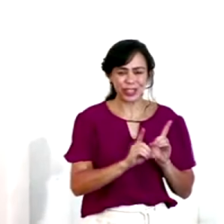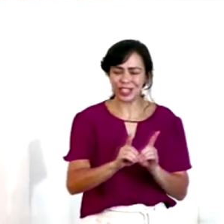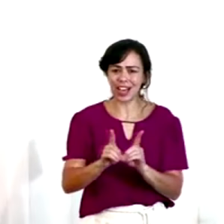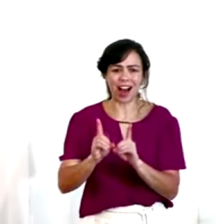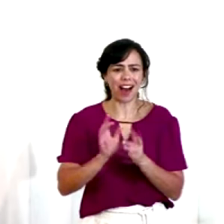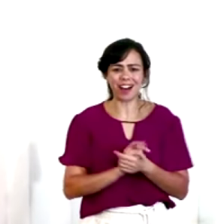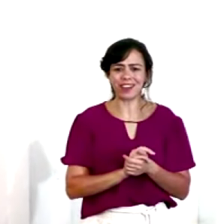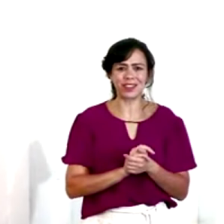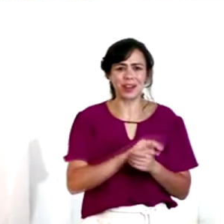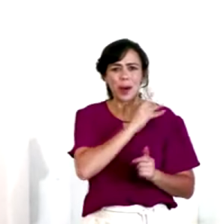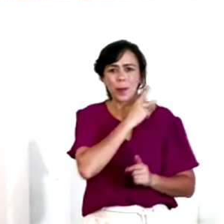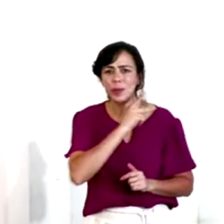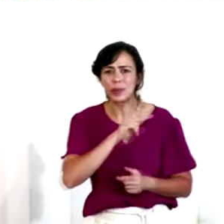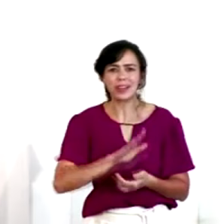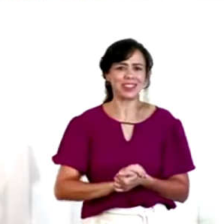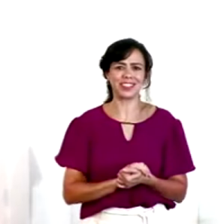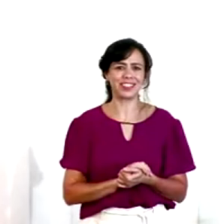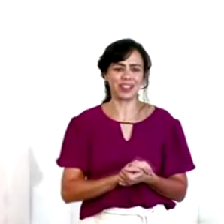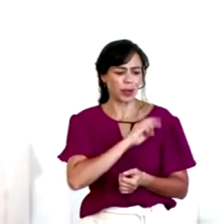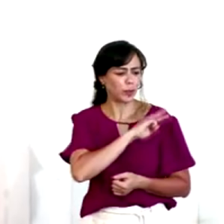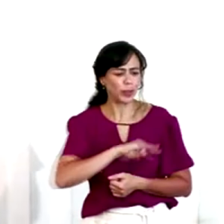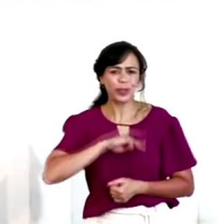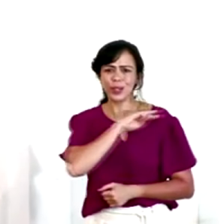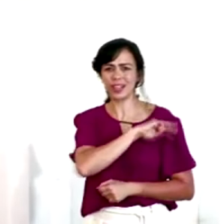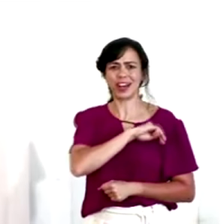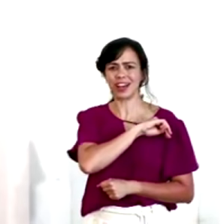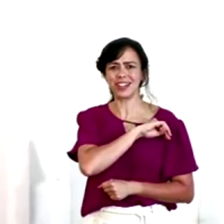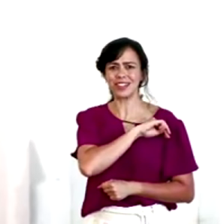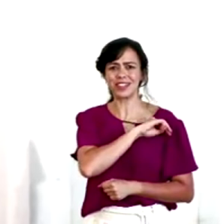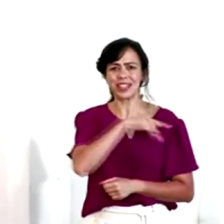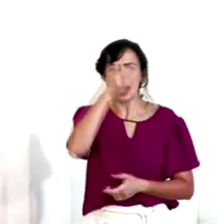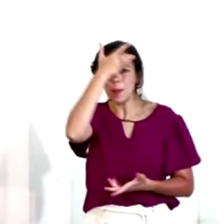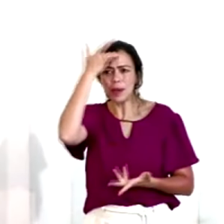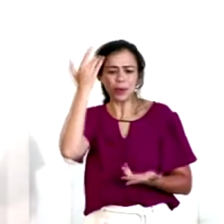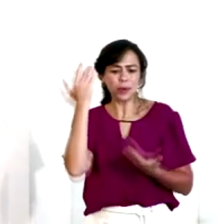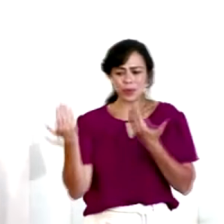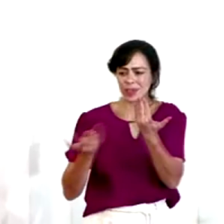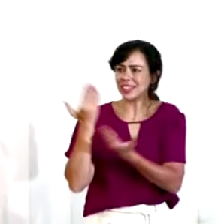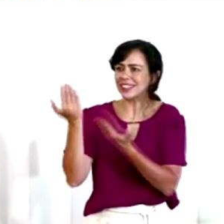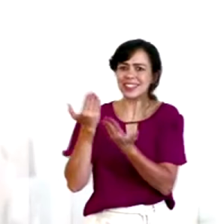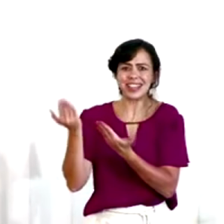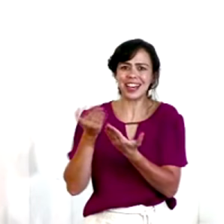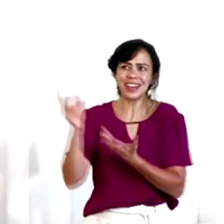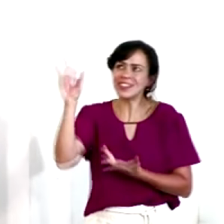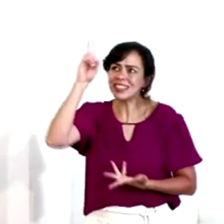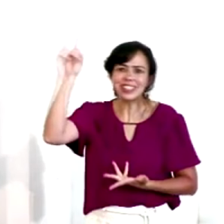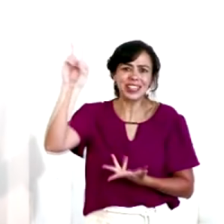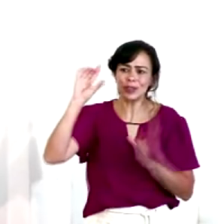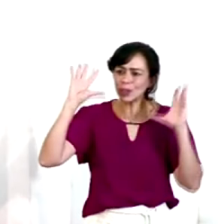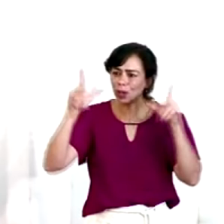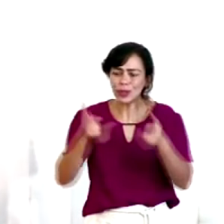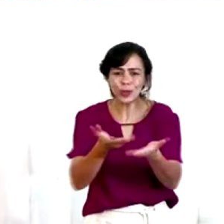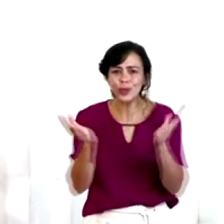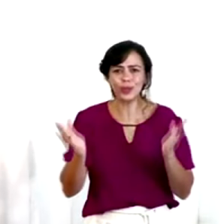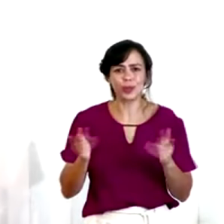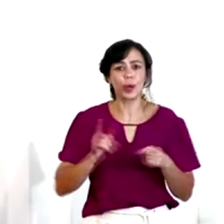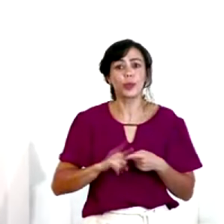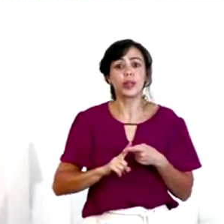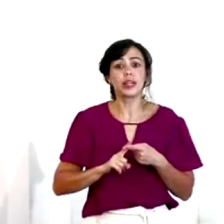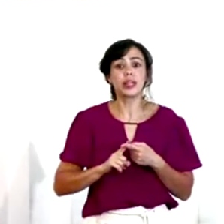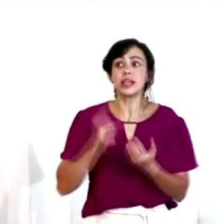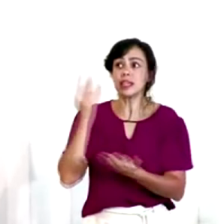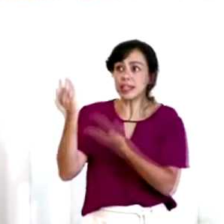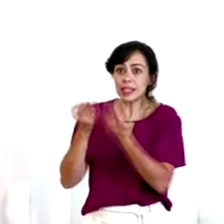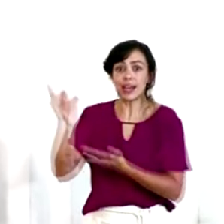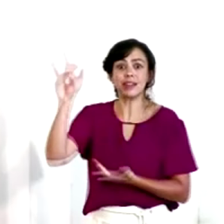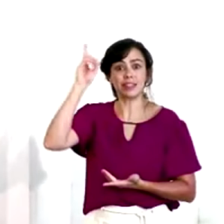missionários, servos do Senhor, que estão sofrendo por sua fidelidade a Deus.